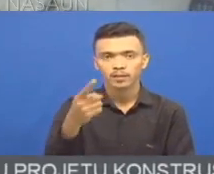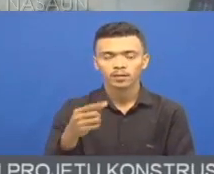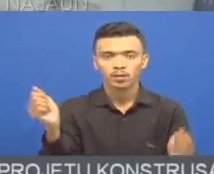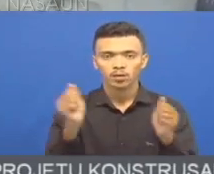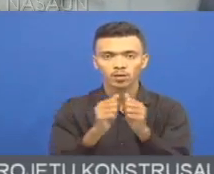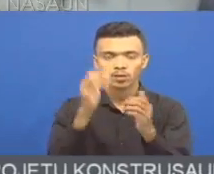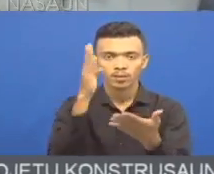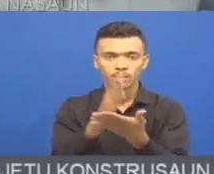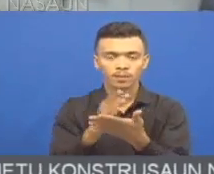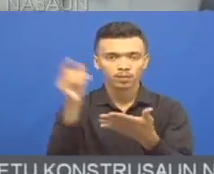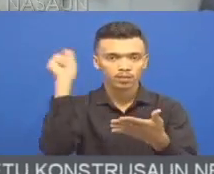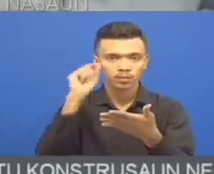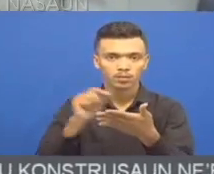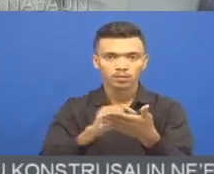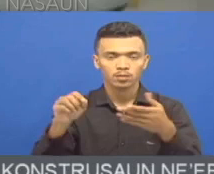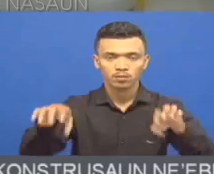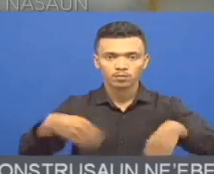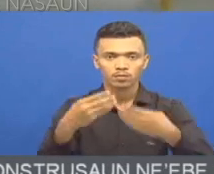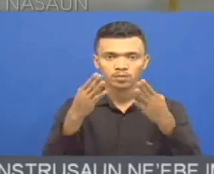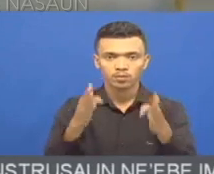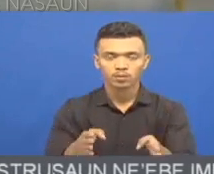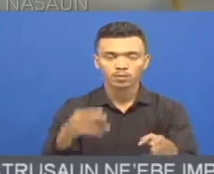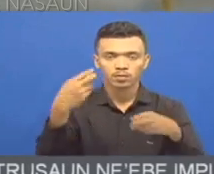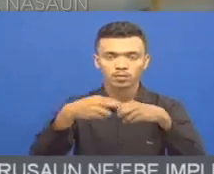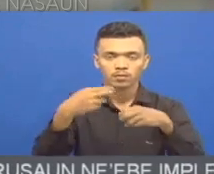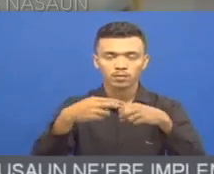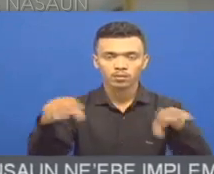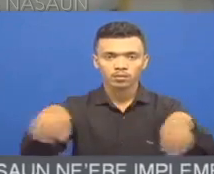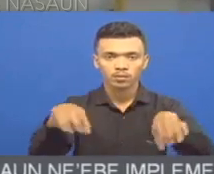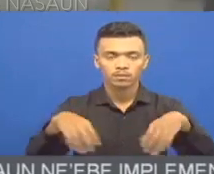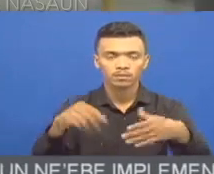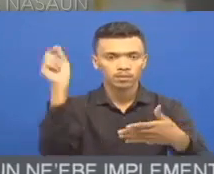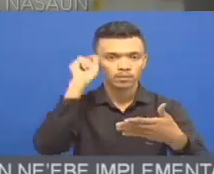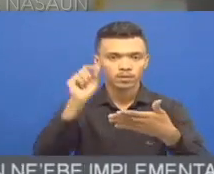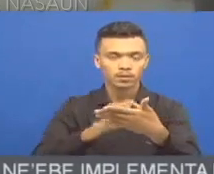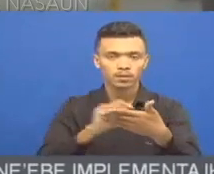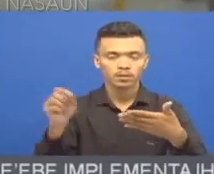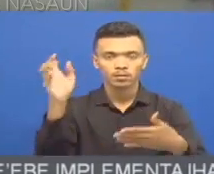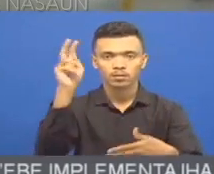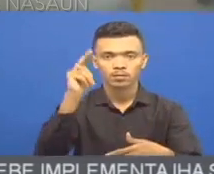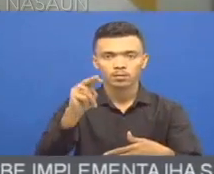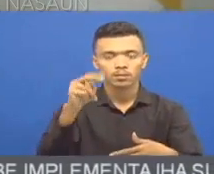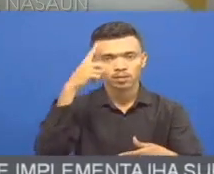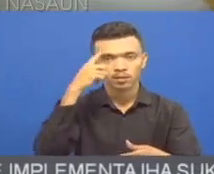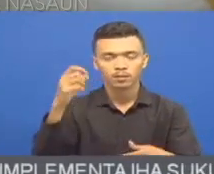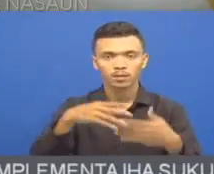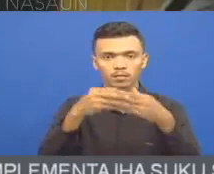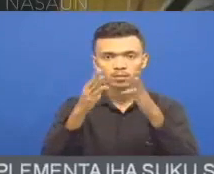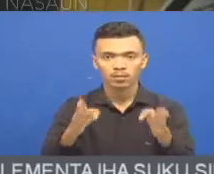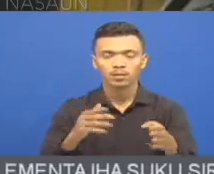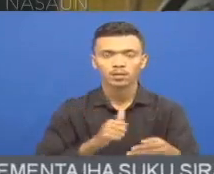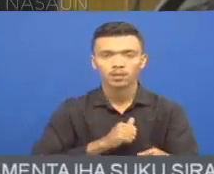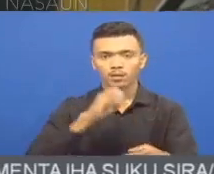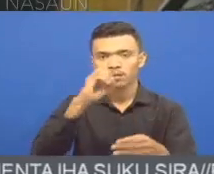para contrato para funcionário com a Juiz Xira implica para funcionamento do serviço de administração NIAN. Também a autoridade máxima, a Inarune,